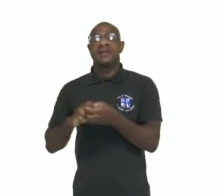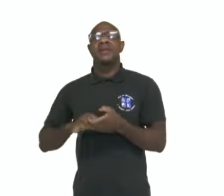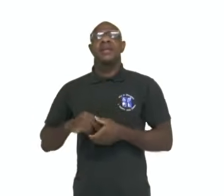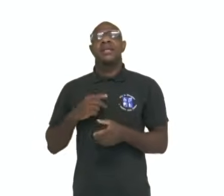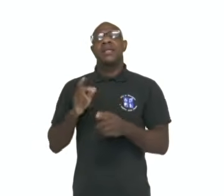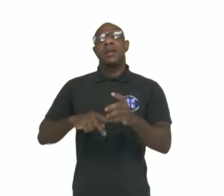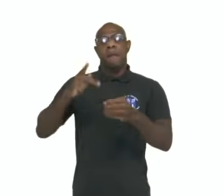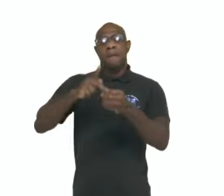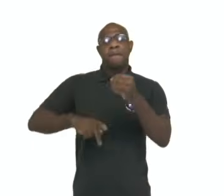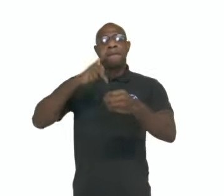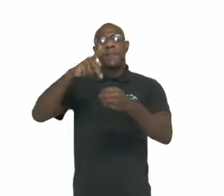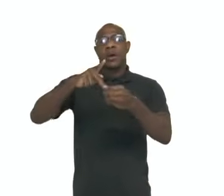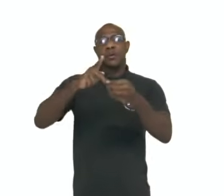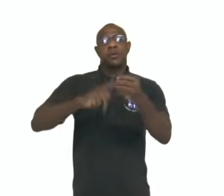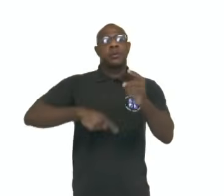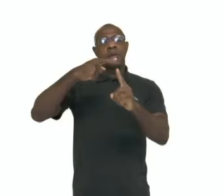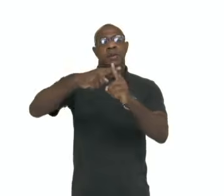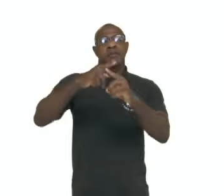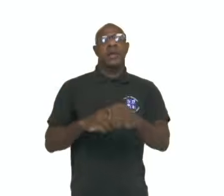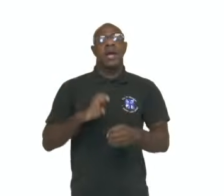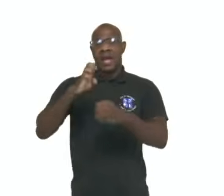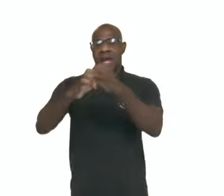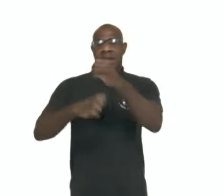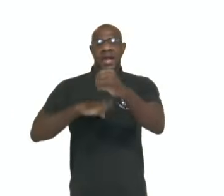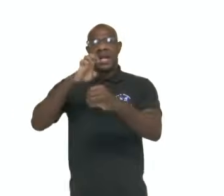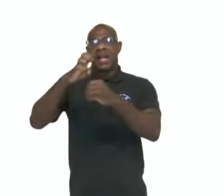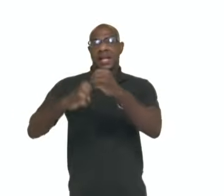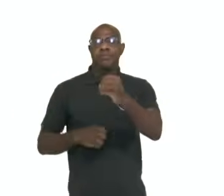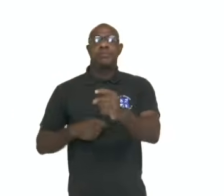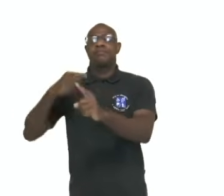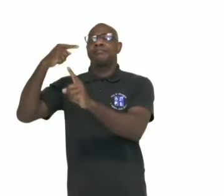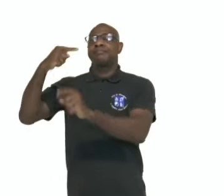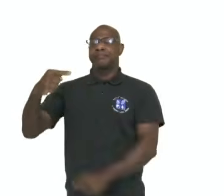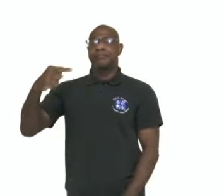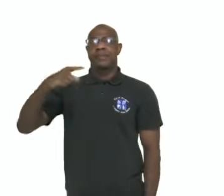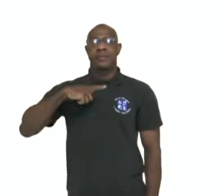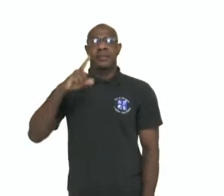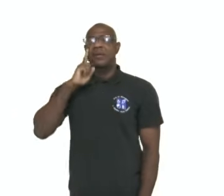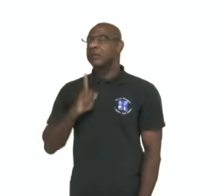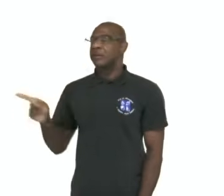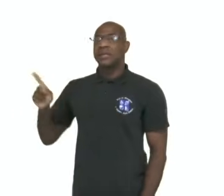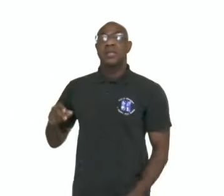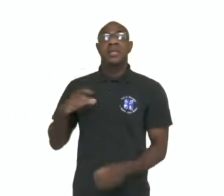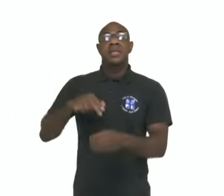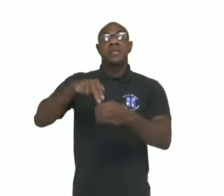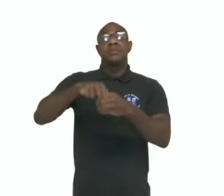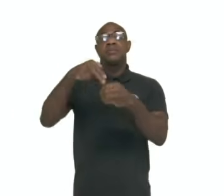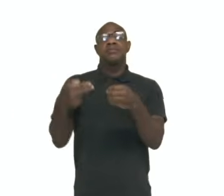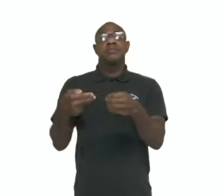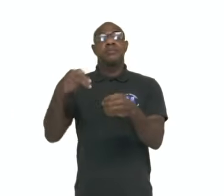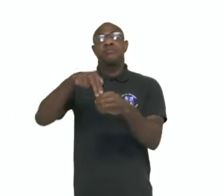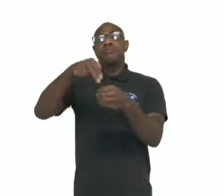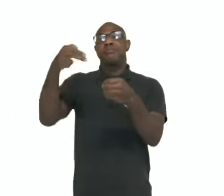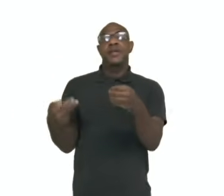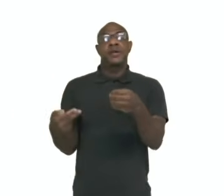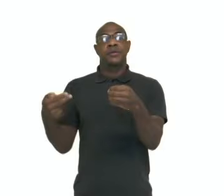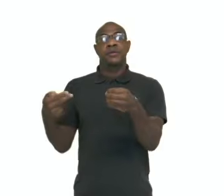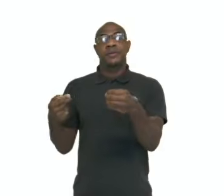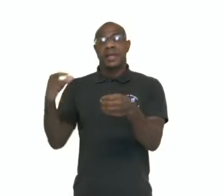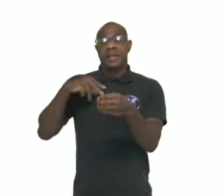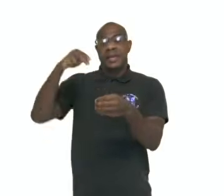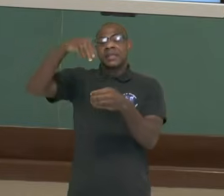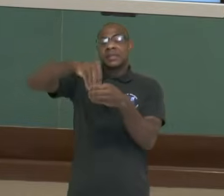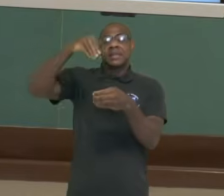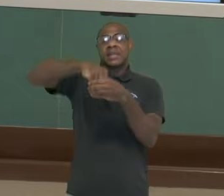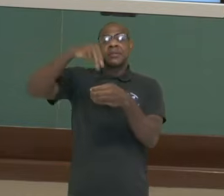positiva, elétron, carga negativa. E os nêutrons, né? Que estão aqui no núcleo, que já